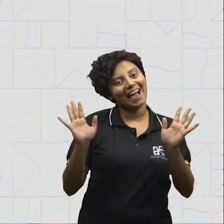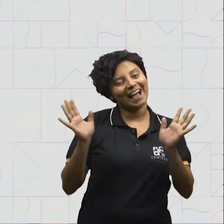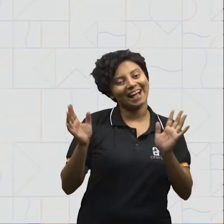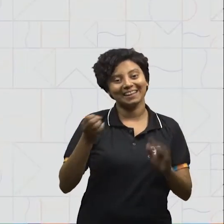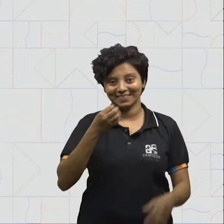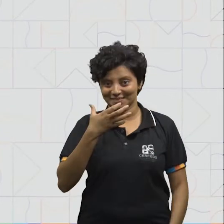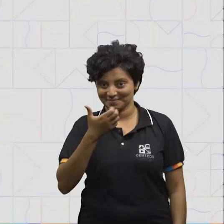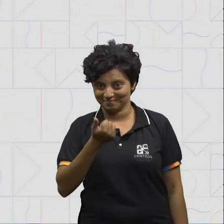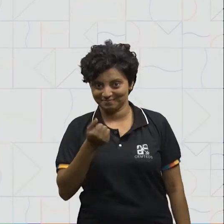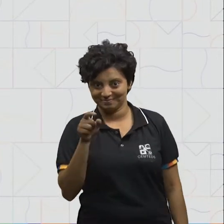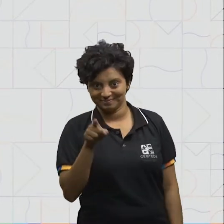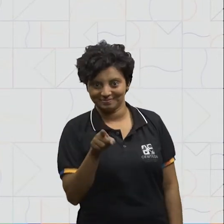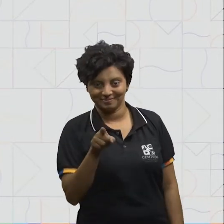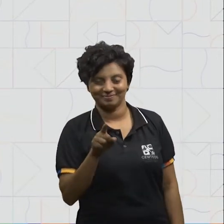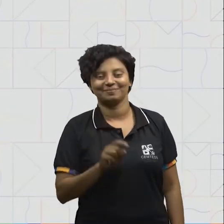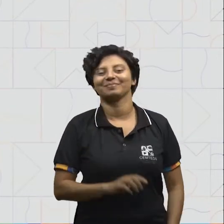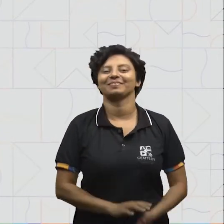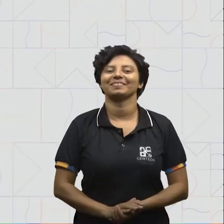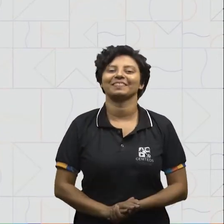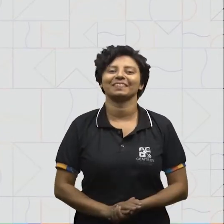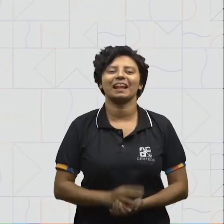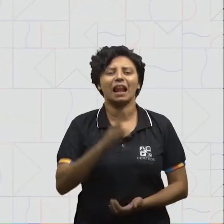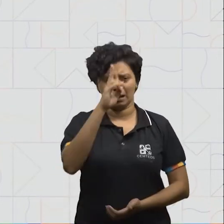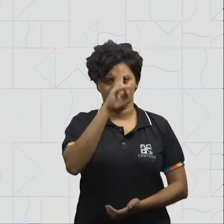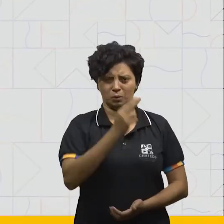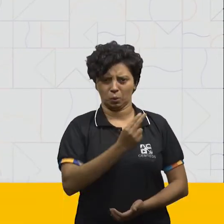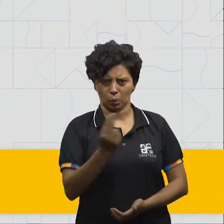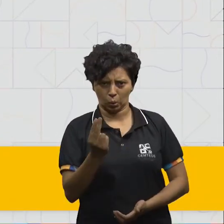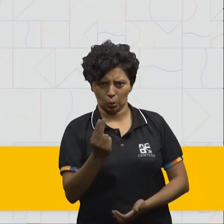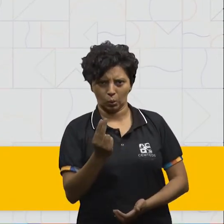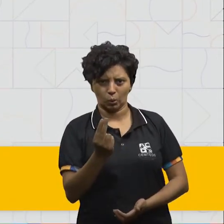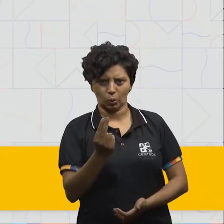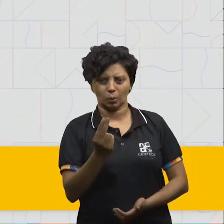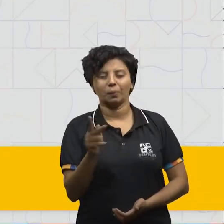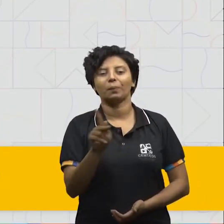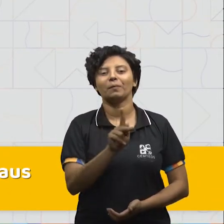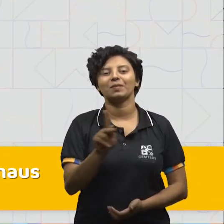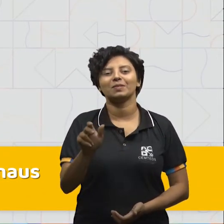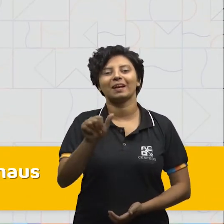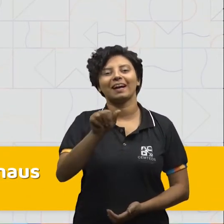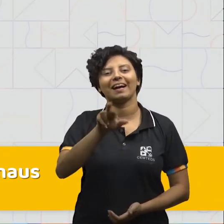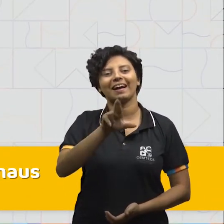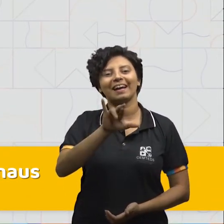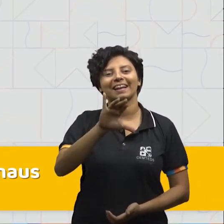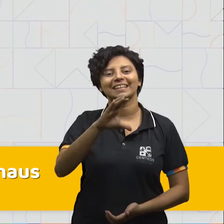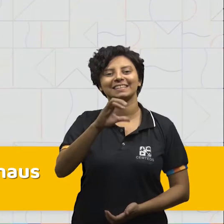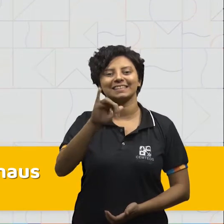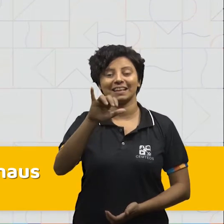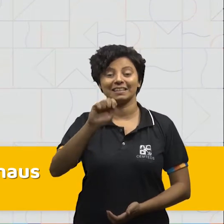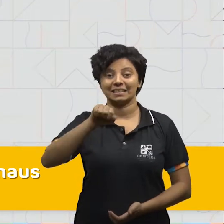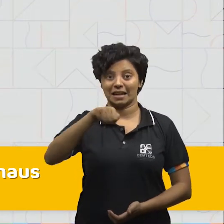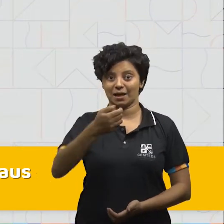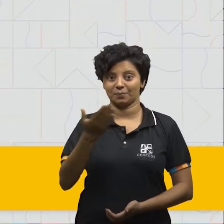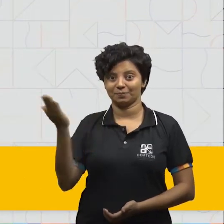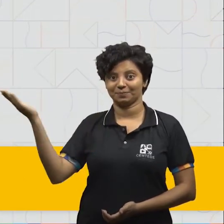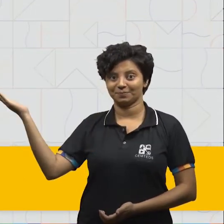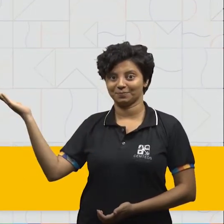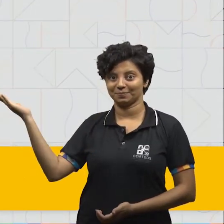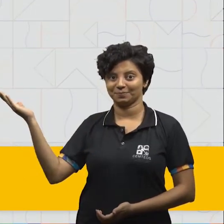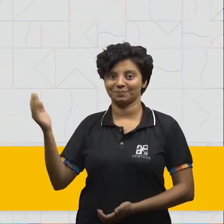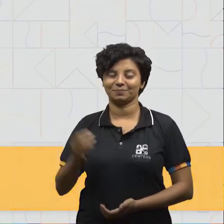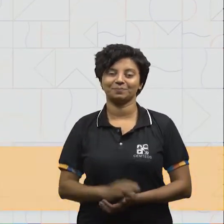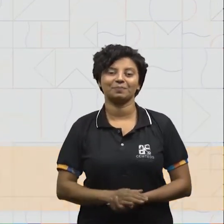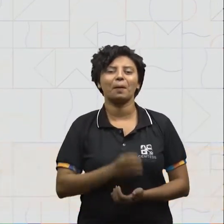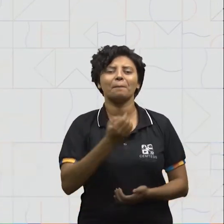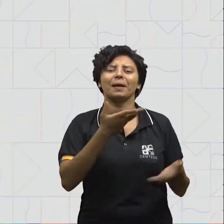Olá, querido estudante! Tudo bem com você? Lembra o meu nome? Sou a professora Arícia Gisele. O meu sinal